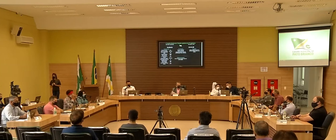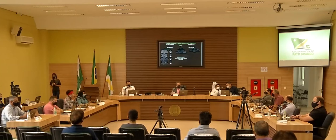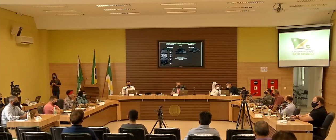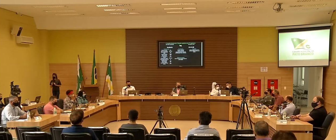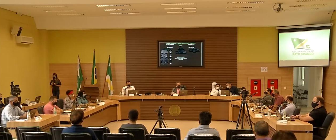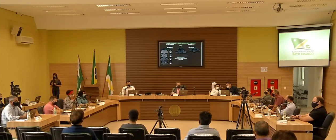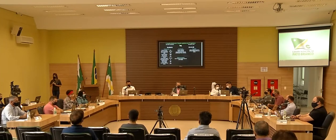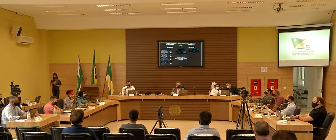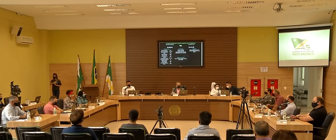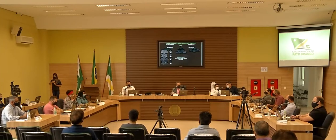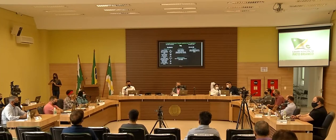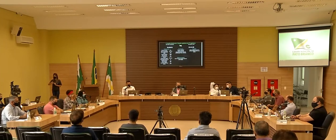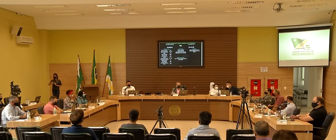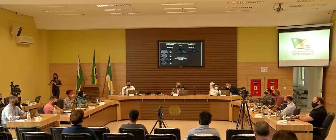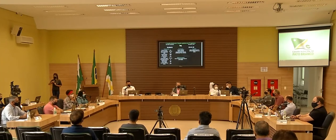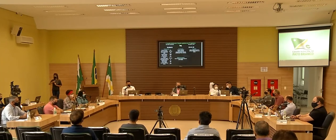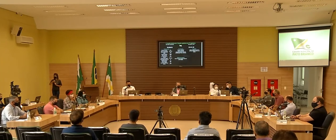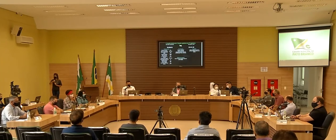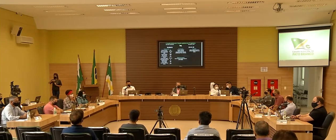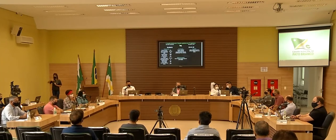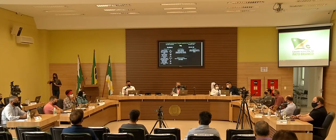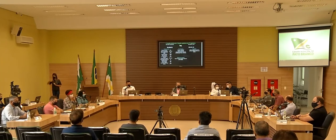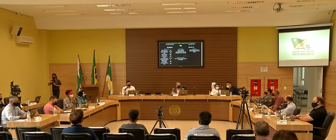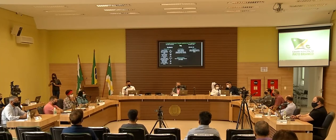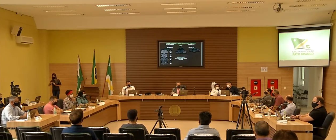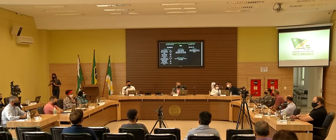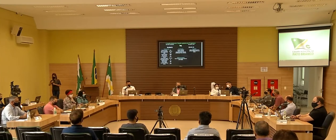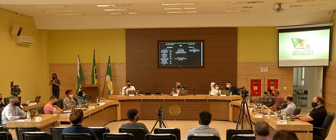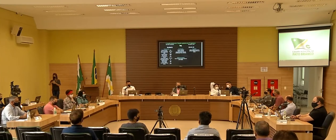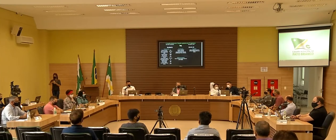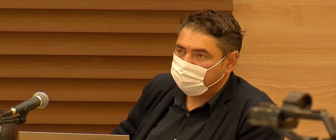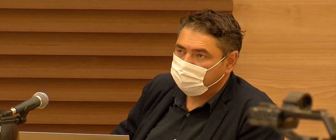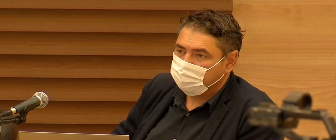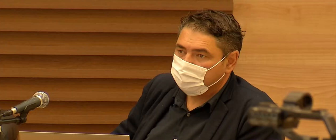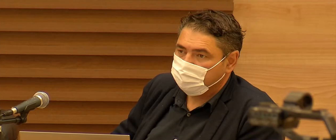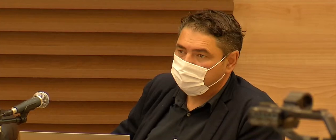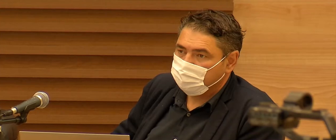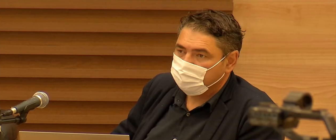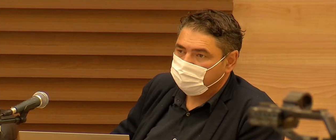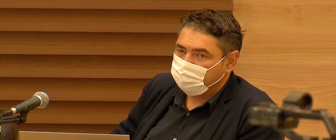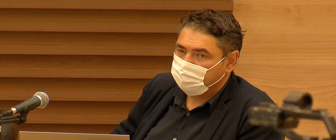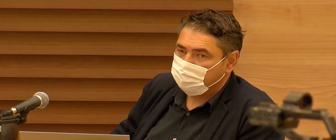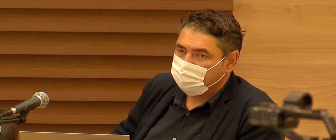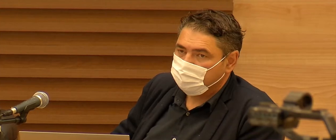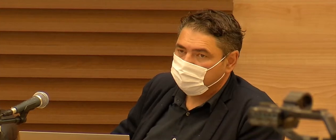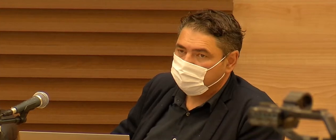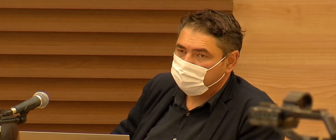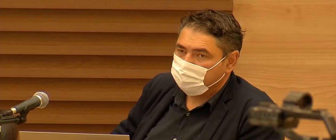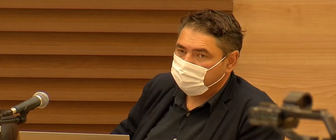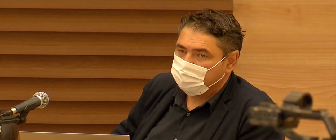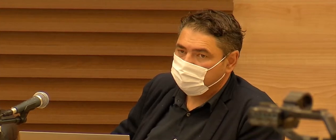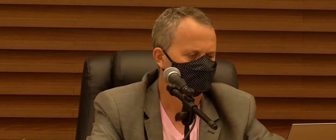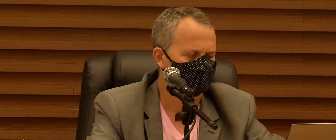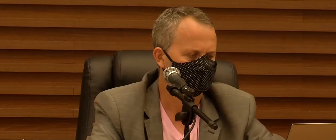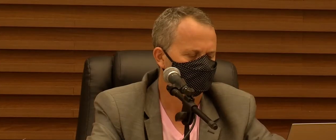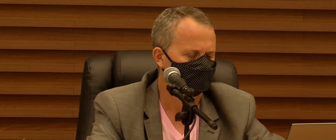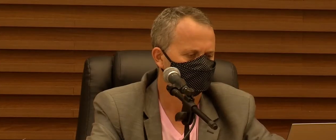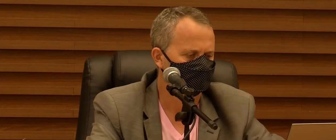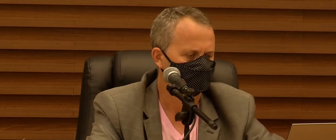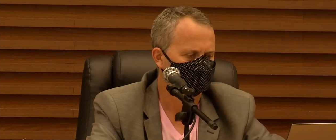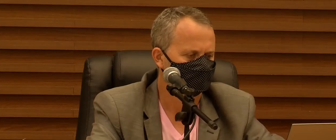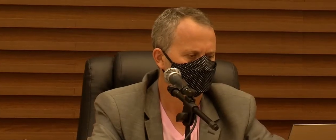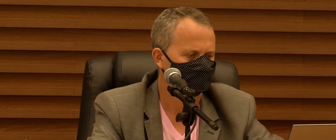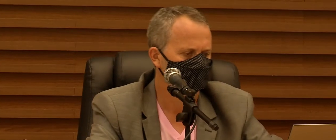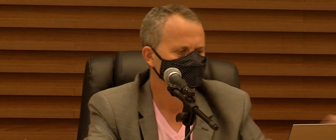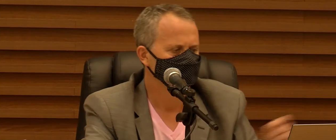Dos 11 vereadores da Câmara Municipal de Pato Branco, apenas dois são reeleitos, Claudemir Zanco, Obiruba, do PL, e o atual presidente,